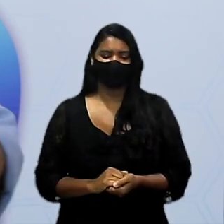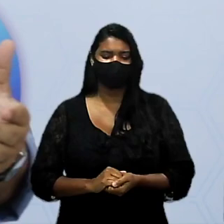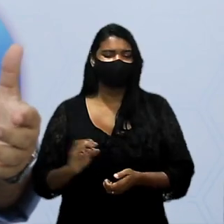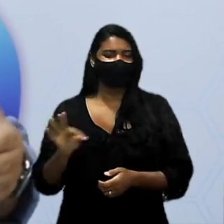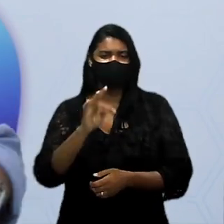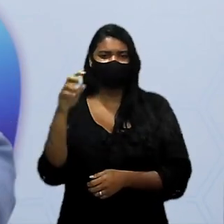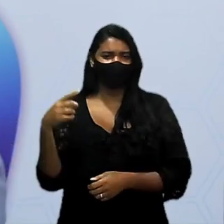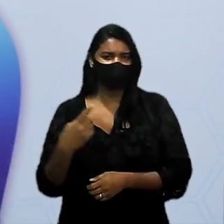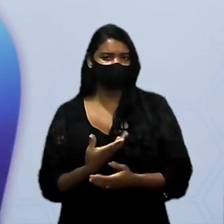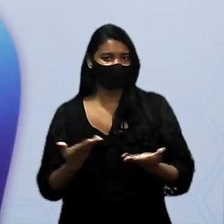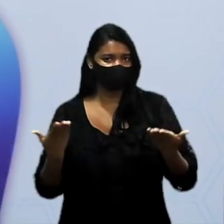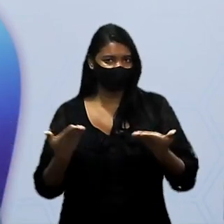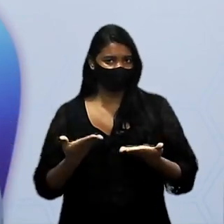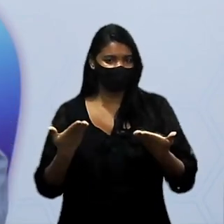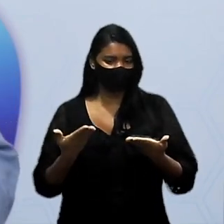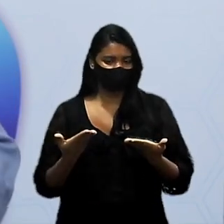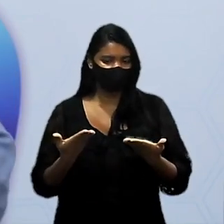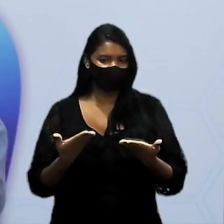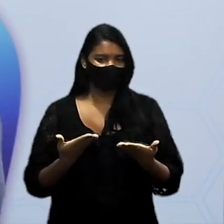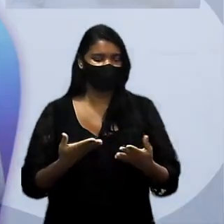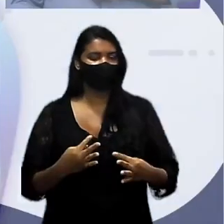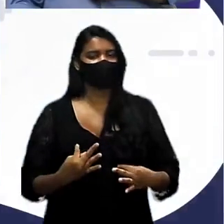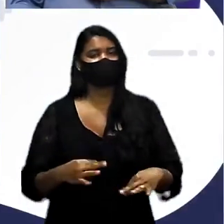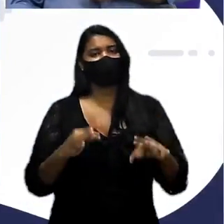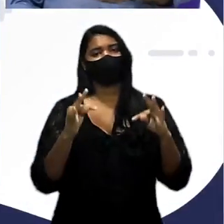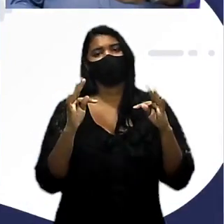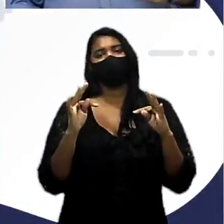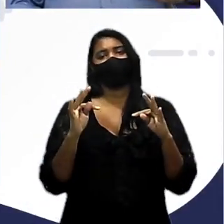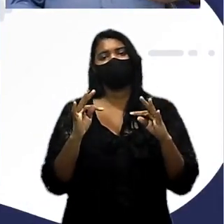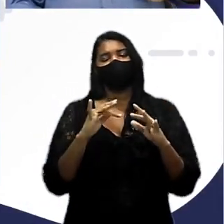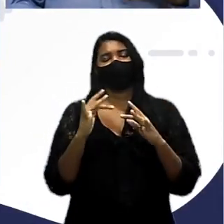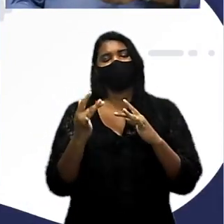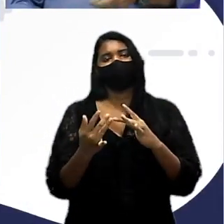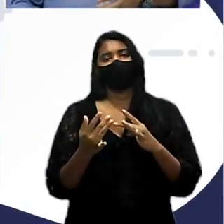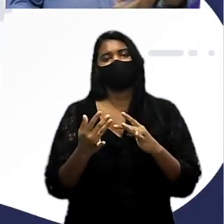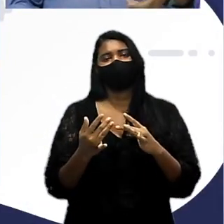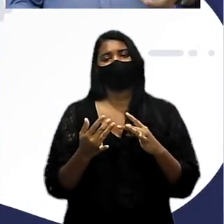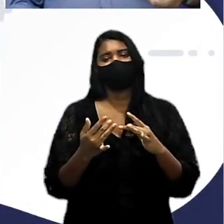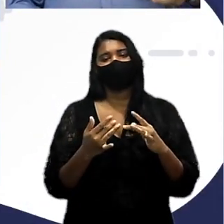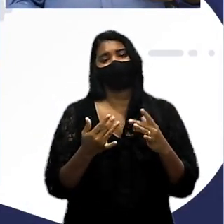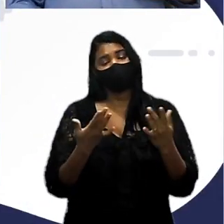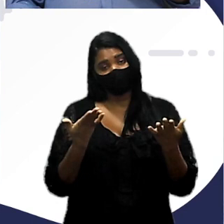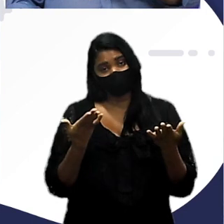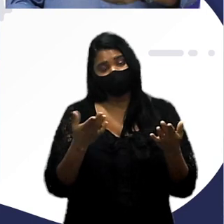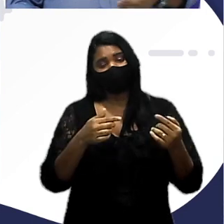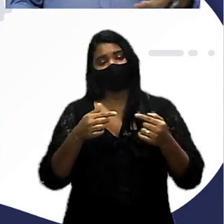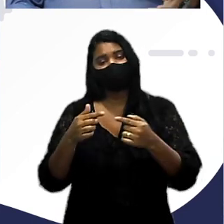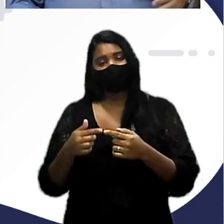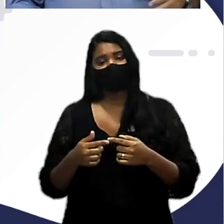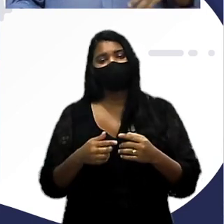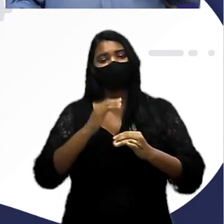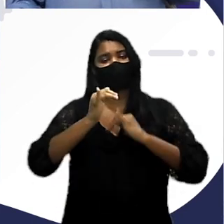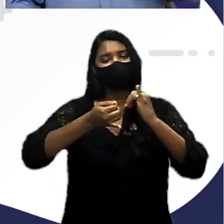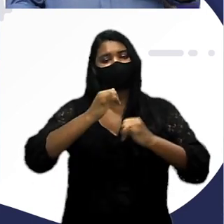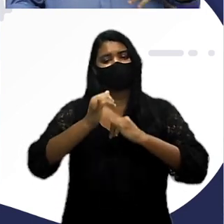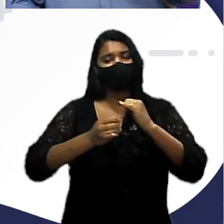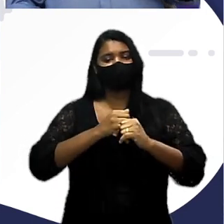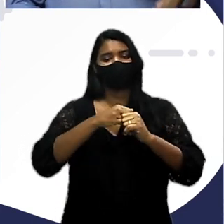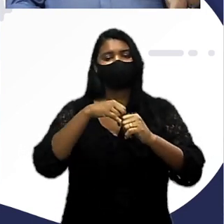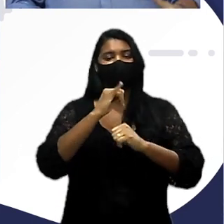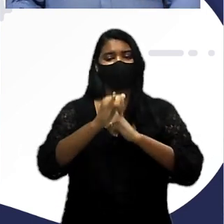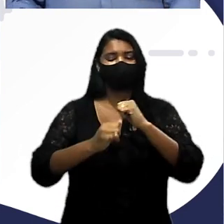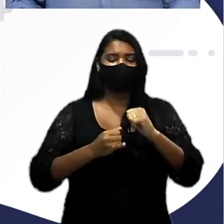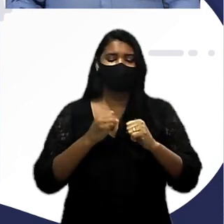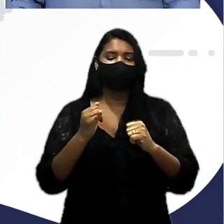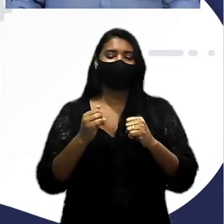nosso hoje em dia está trabalhando, né, no ambiente conectado, no ambiente de redes, e isso